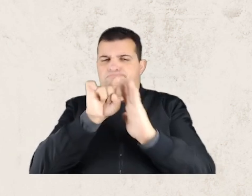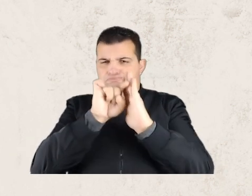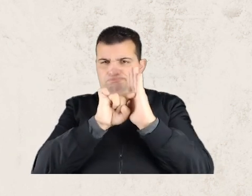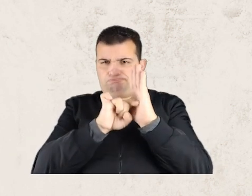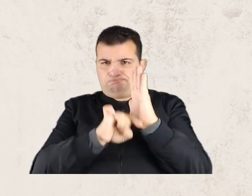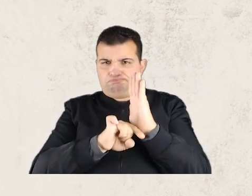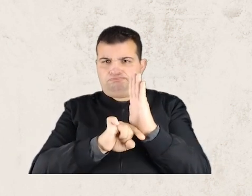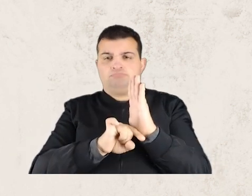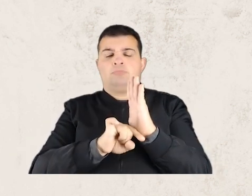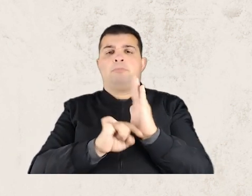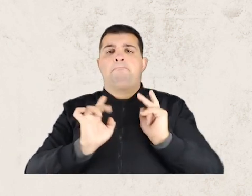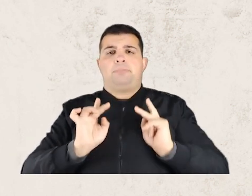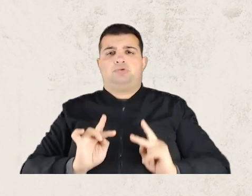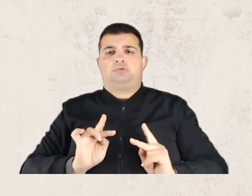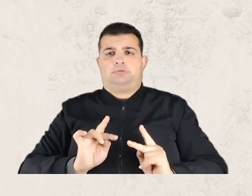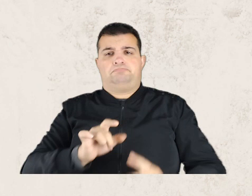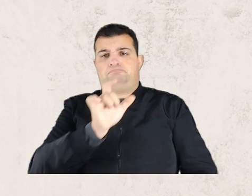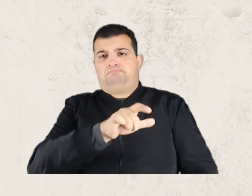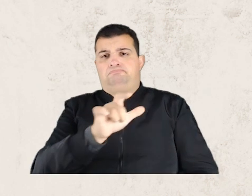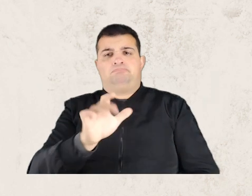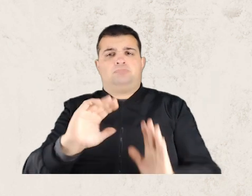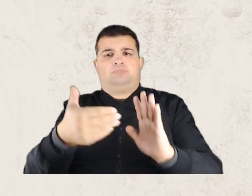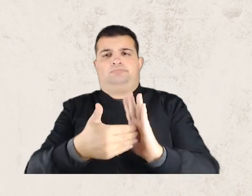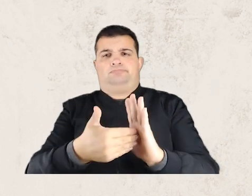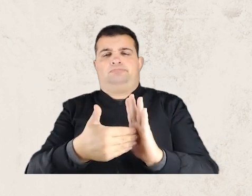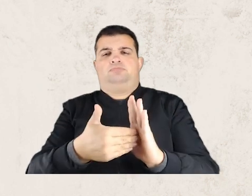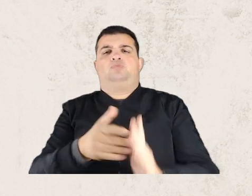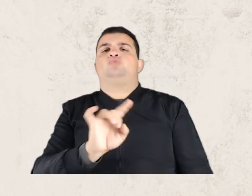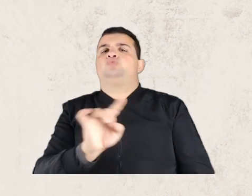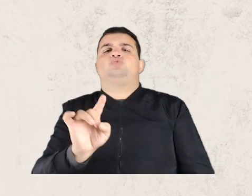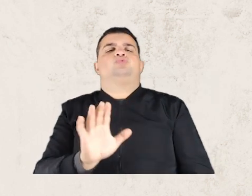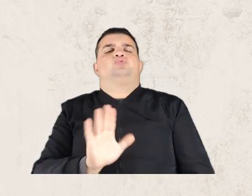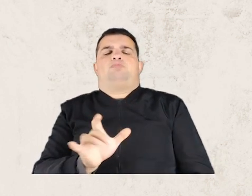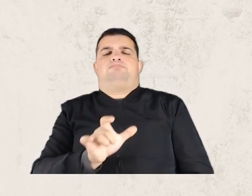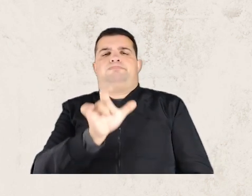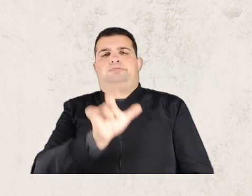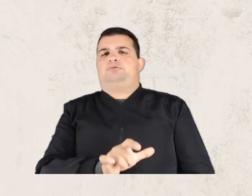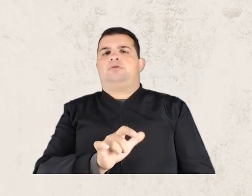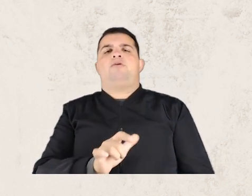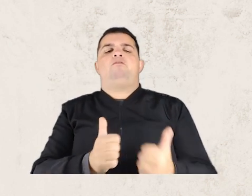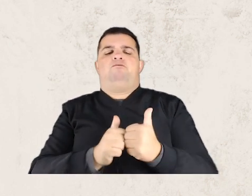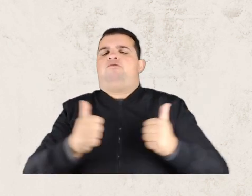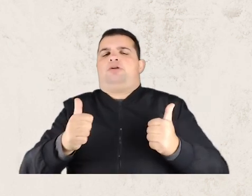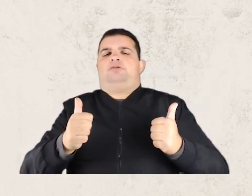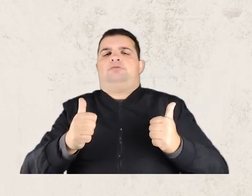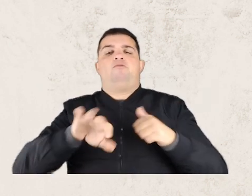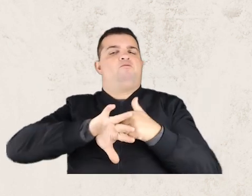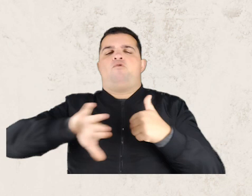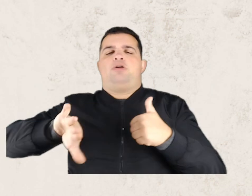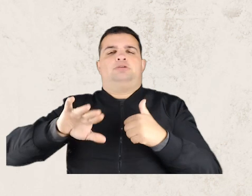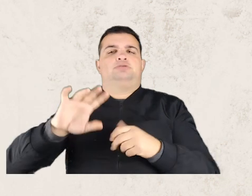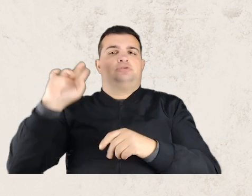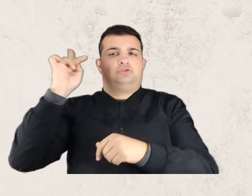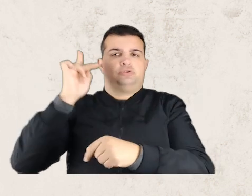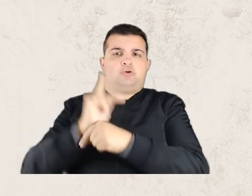refletir sobre a questão metodológica, foi propor métodos de trabalho e, sobretudo, métodos que